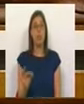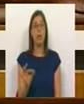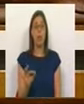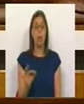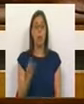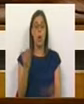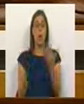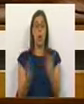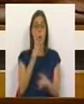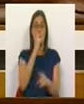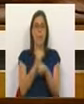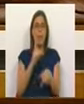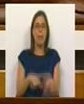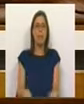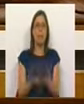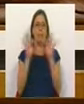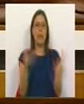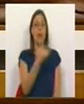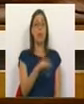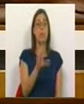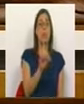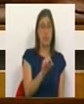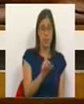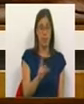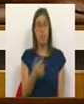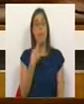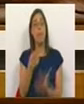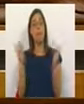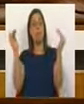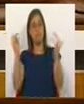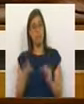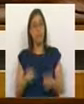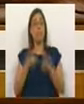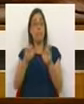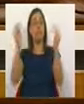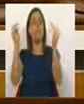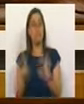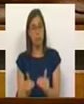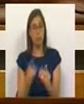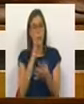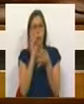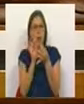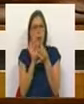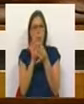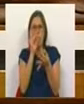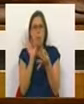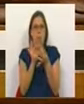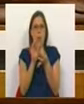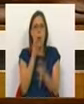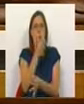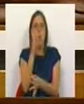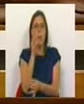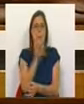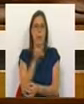54% face ao mesmo período de 2016, o que reduziu esse investimento a uns poucoxinhos